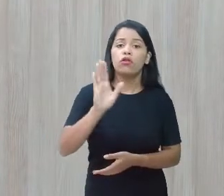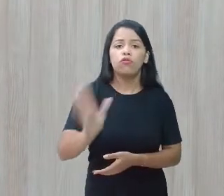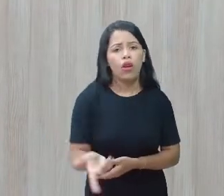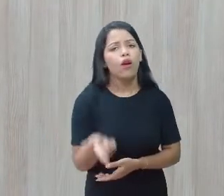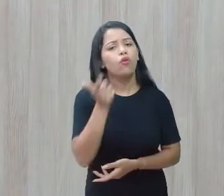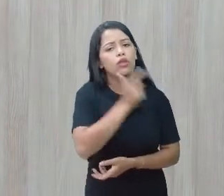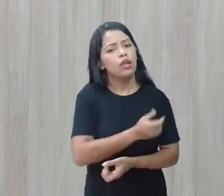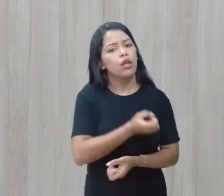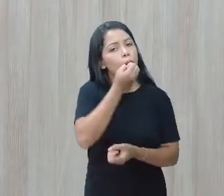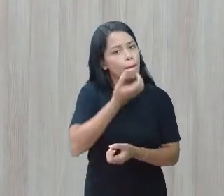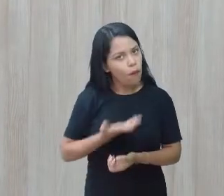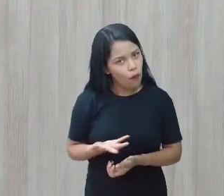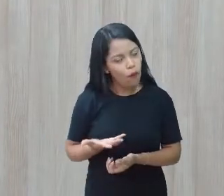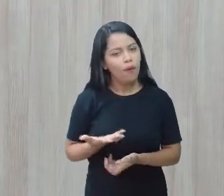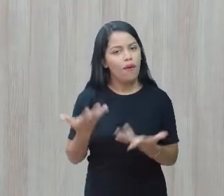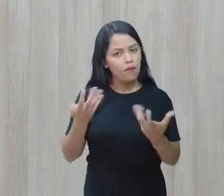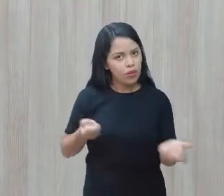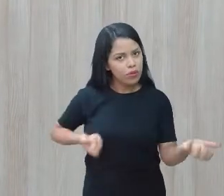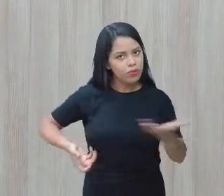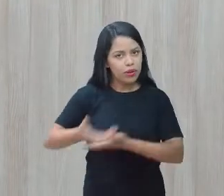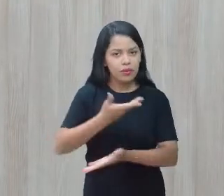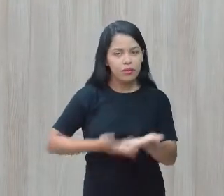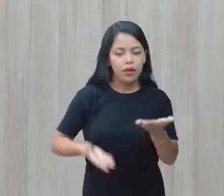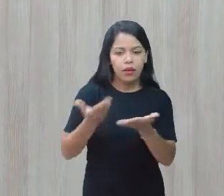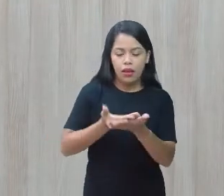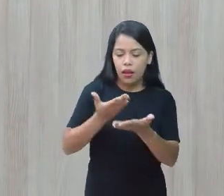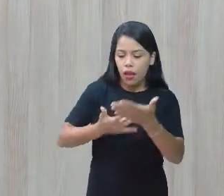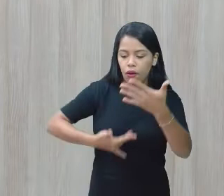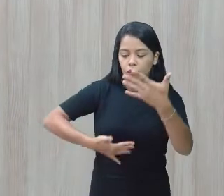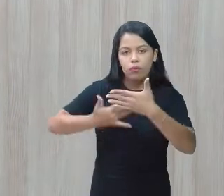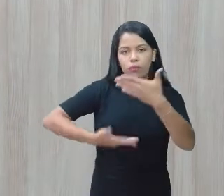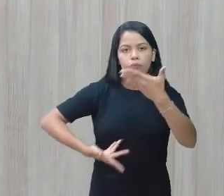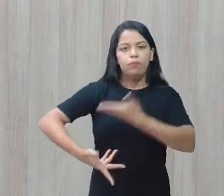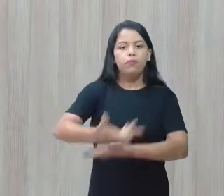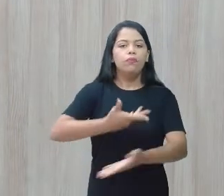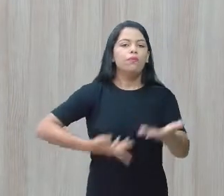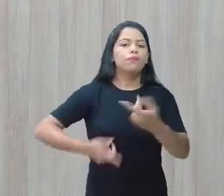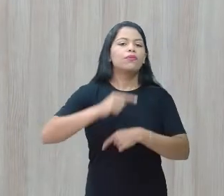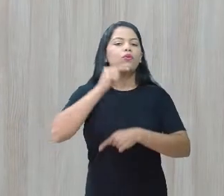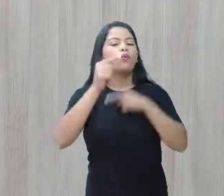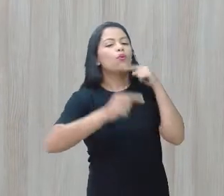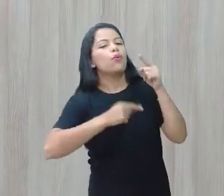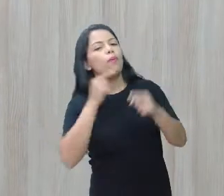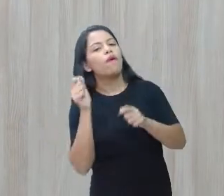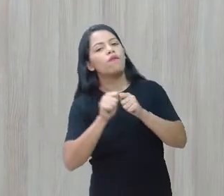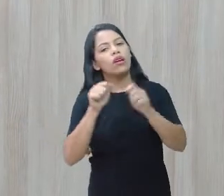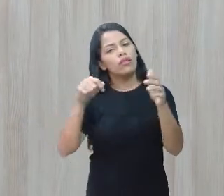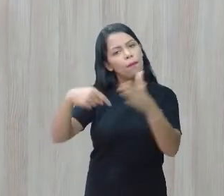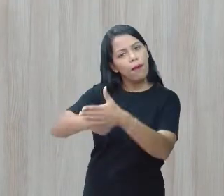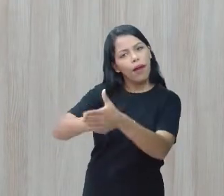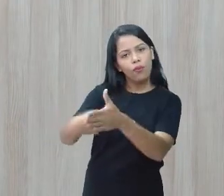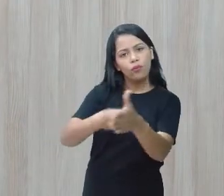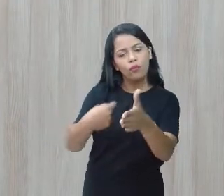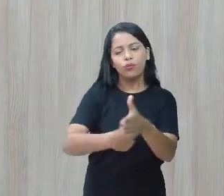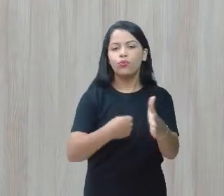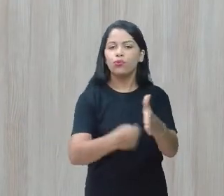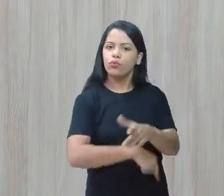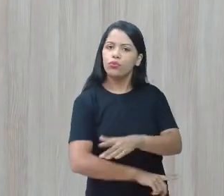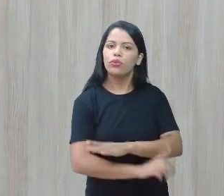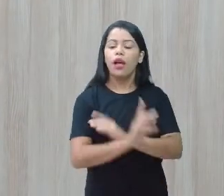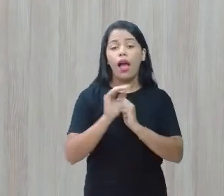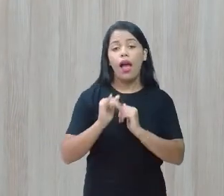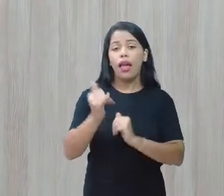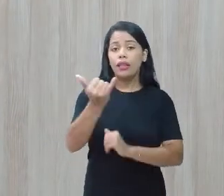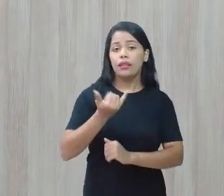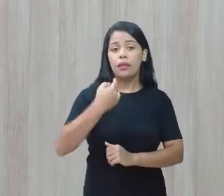bom, vamos aí participar da aula, interagir, responder questionamento, fazer pergunta e dizer para a gente a escola